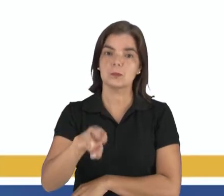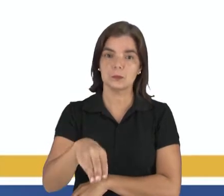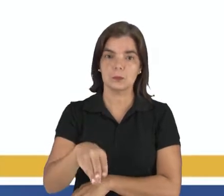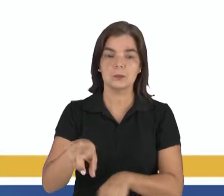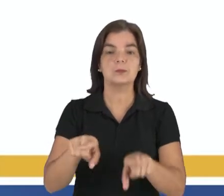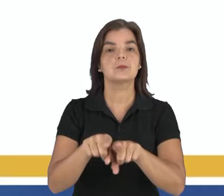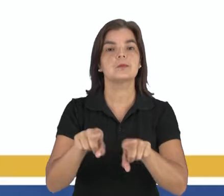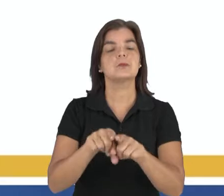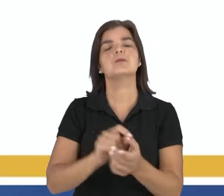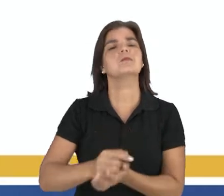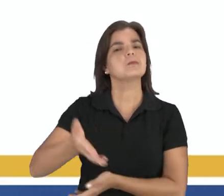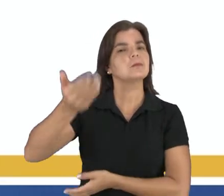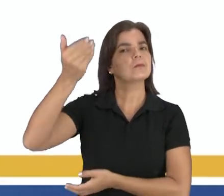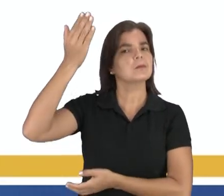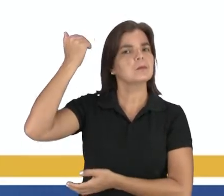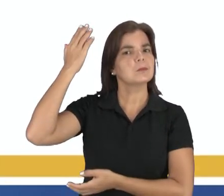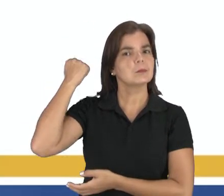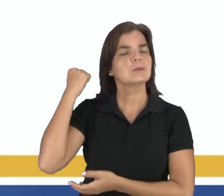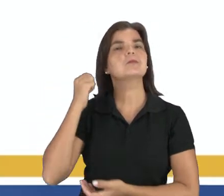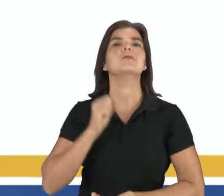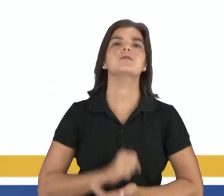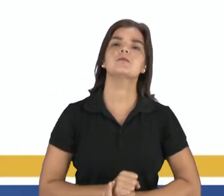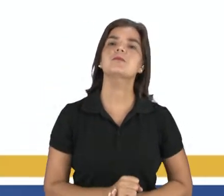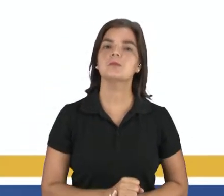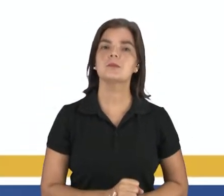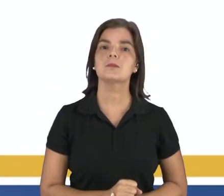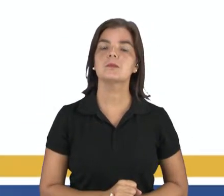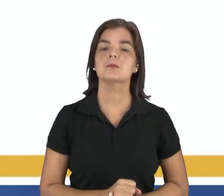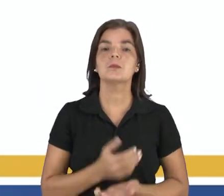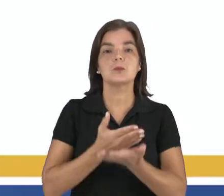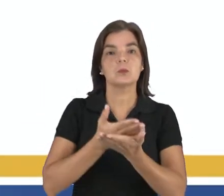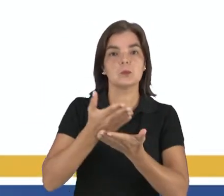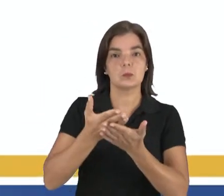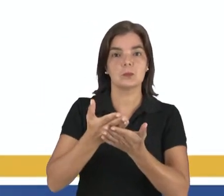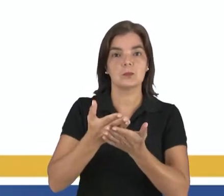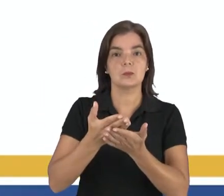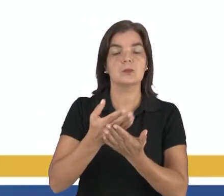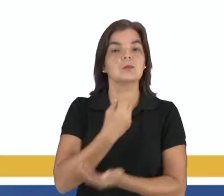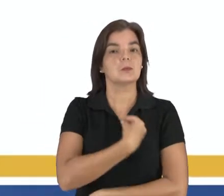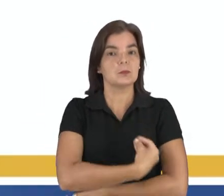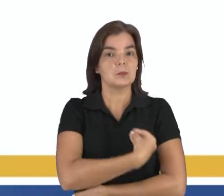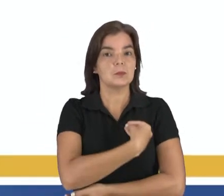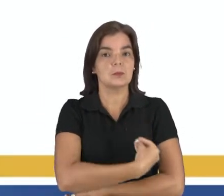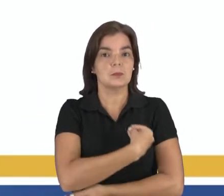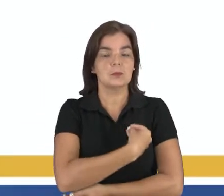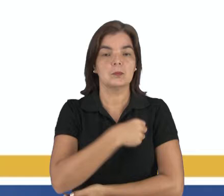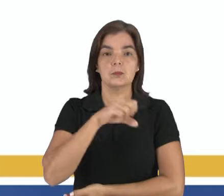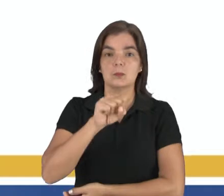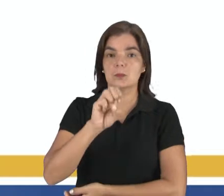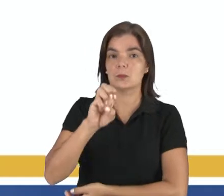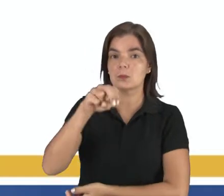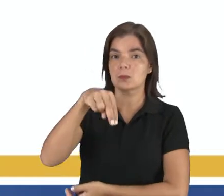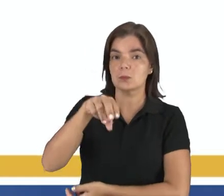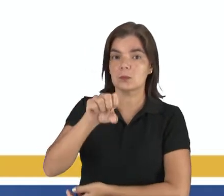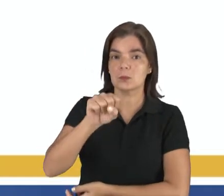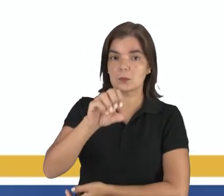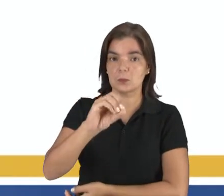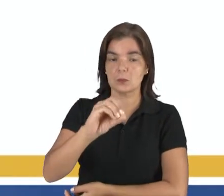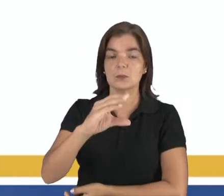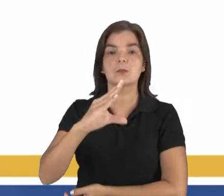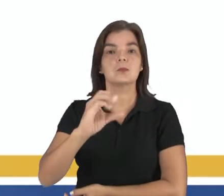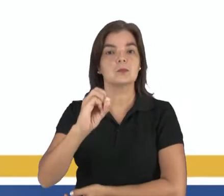Bom, antigamente, há muito tempo atrás, no princípio da humanidade, o senso comum ele